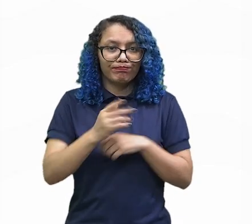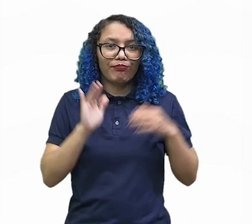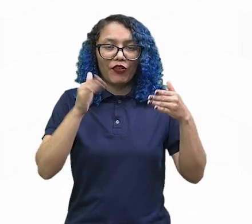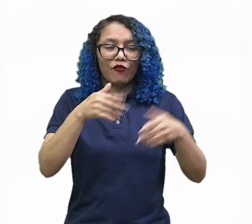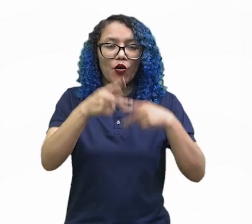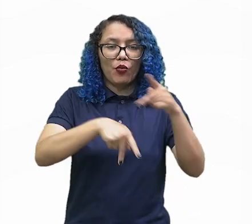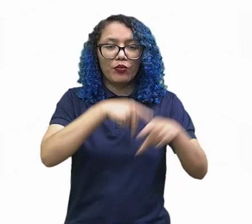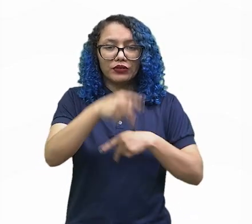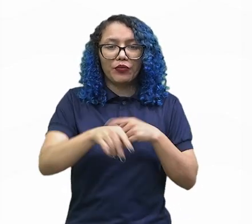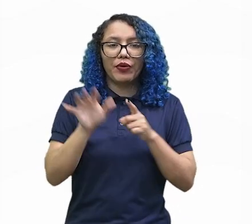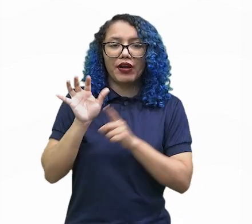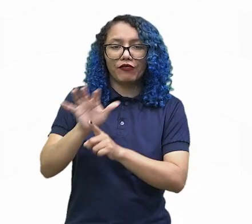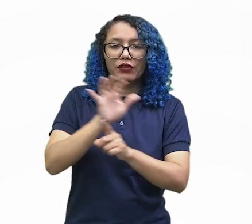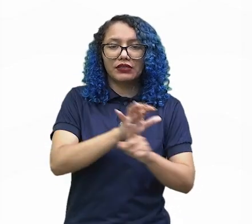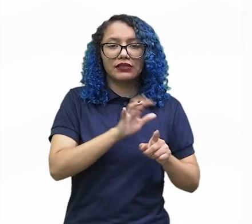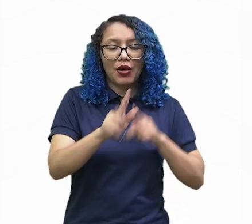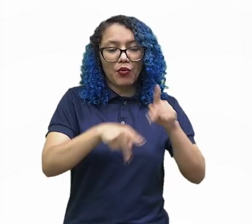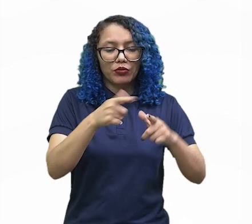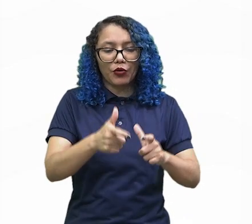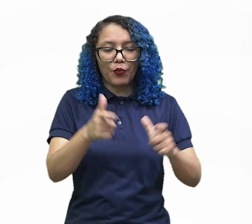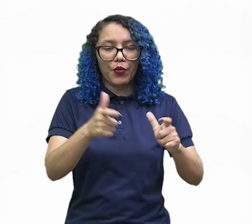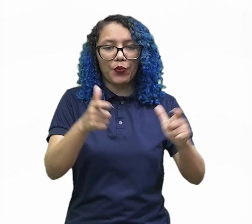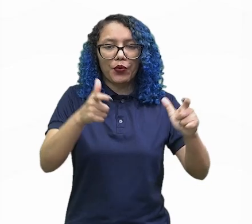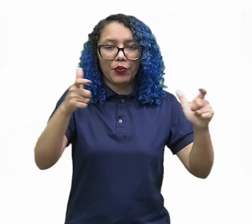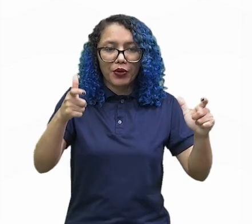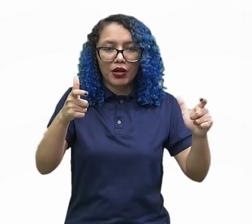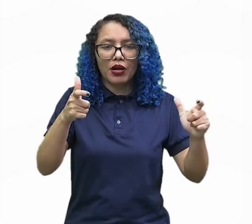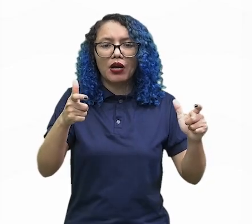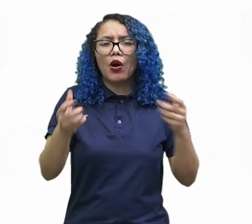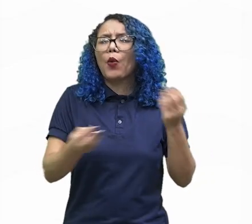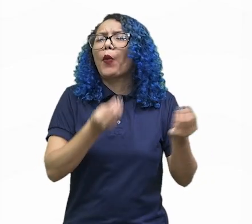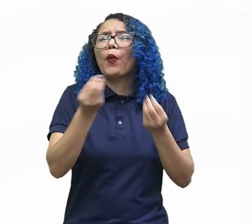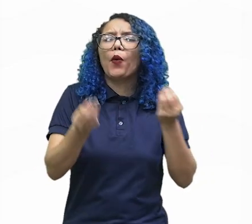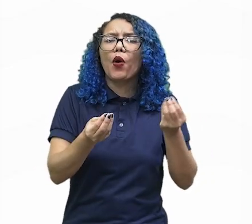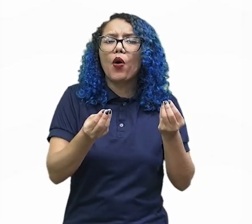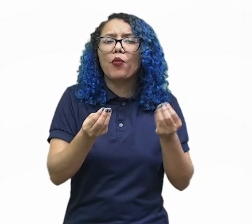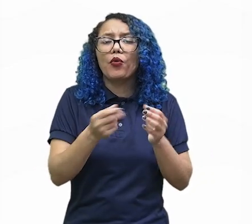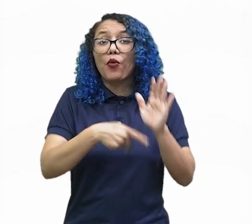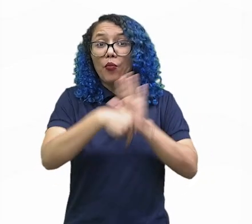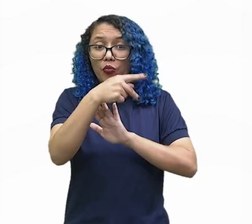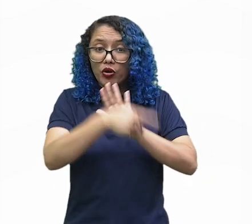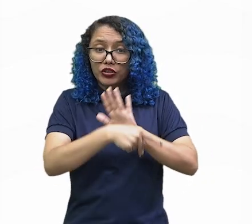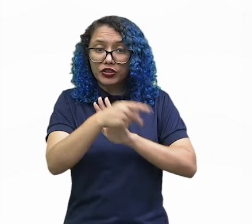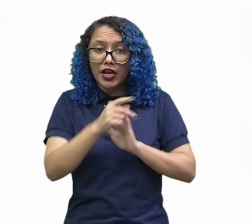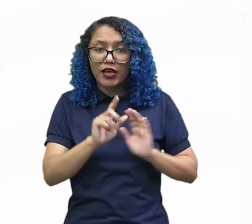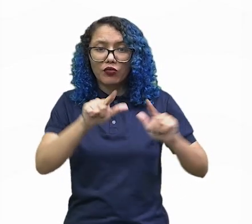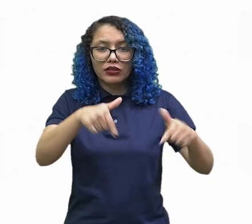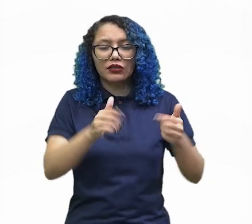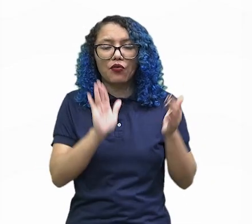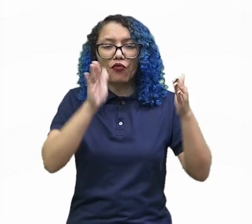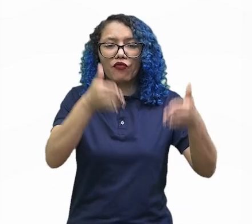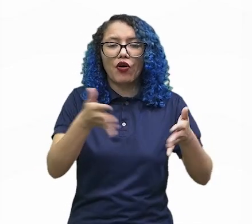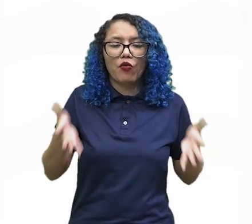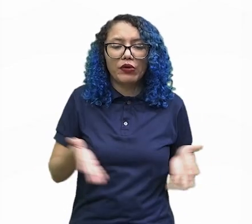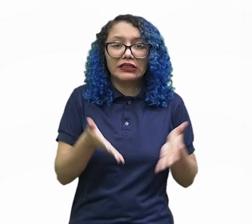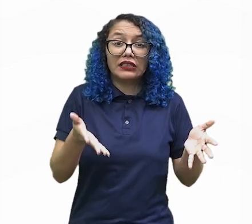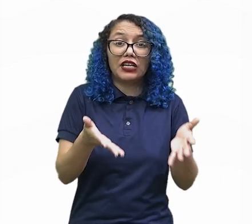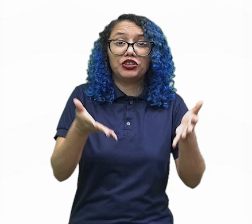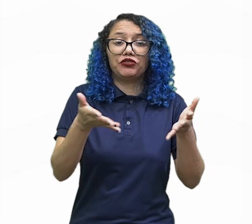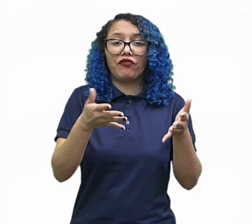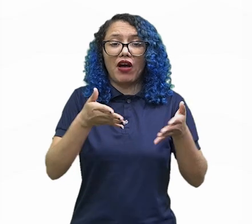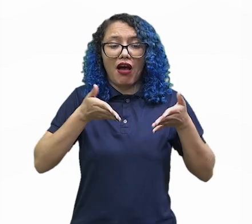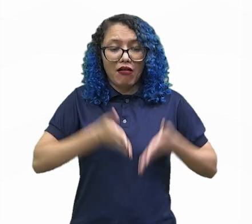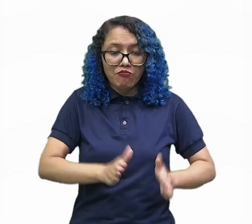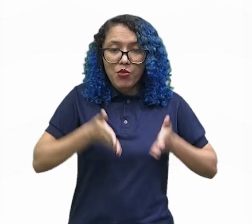para moldar o crescimento populacional por meio de medidas com o estímulo à